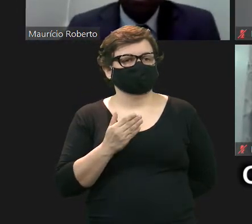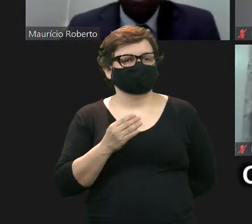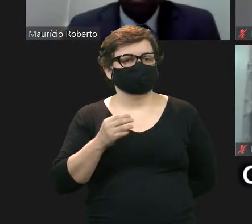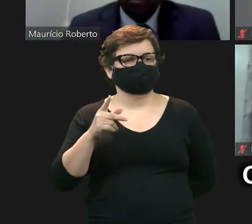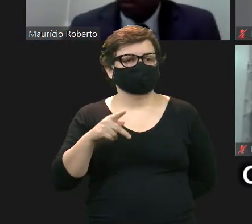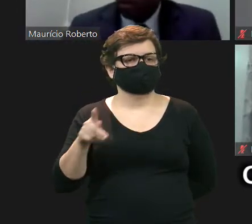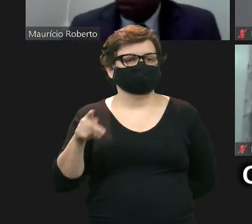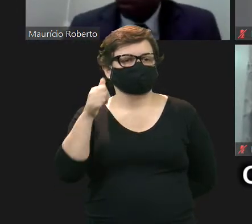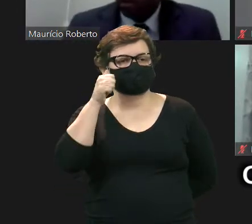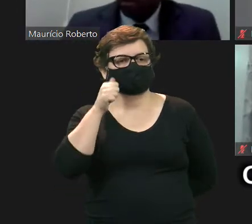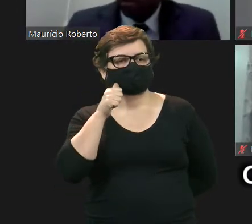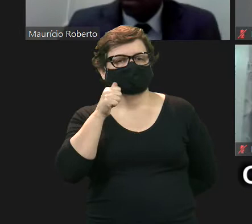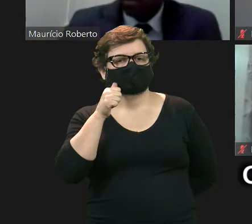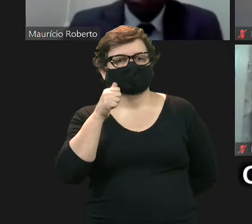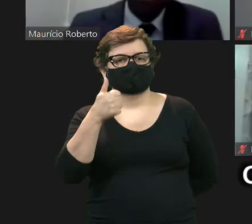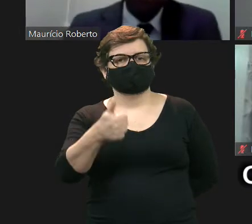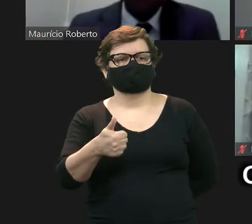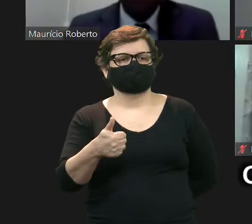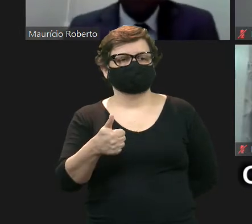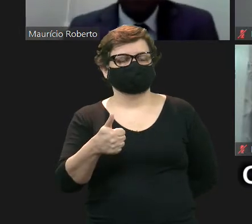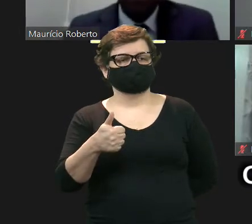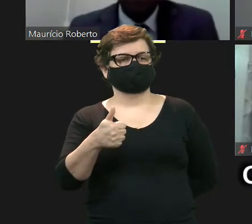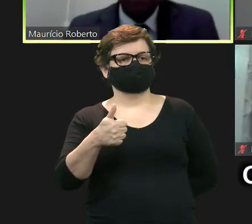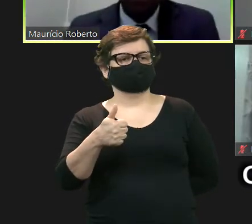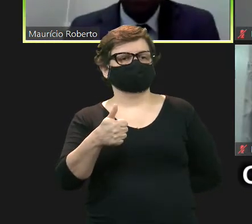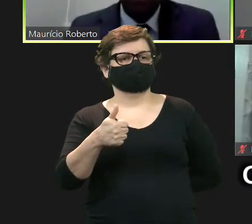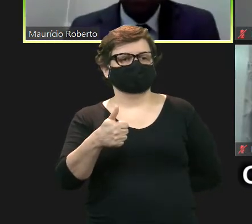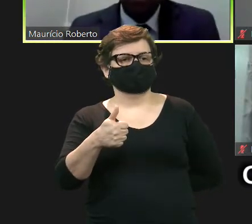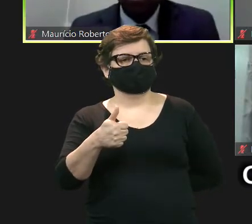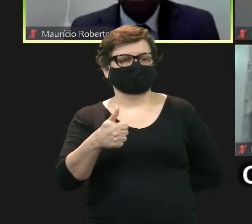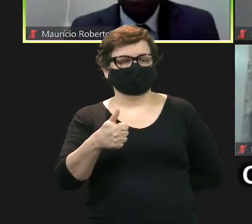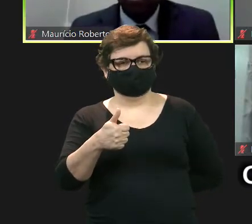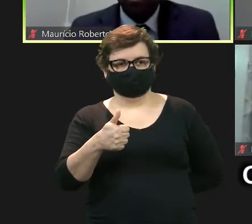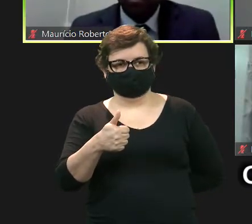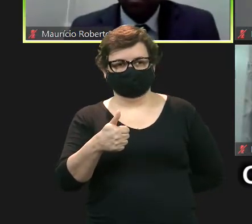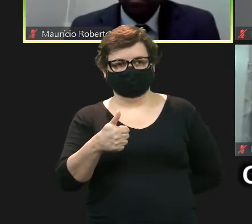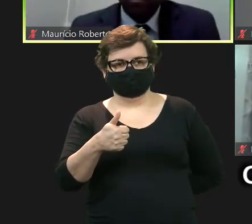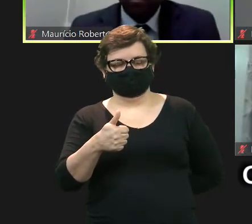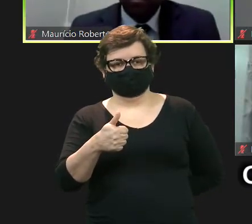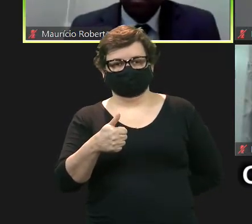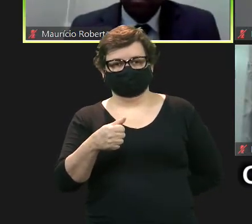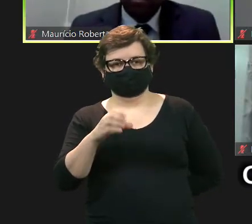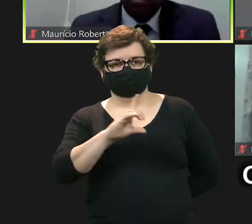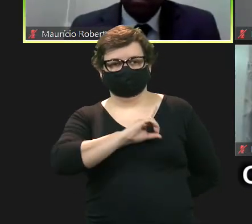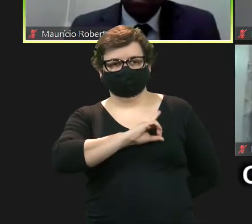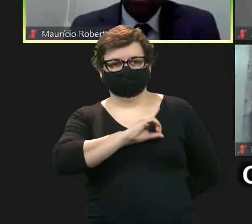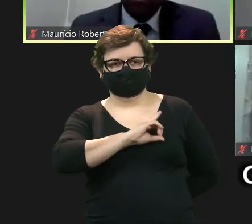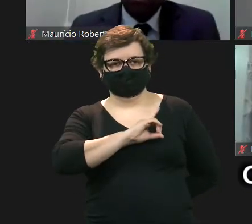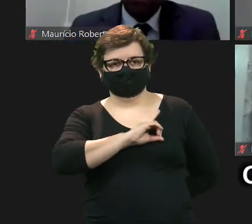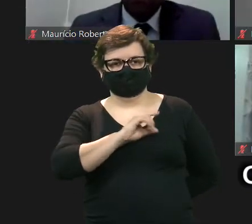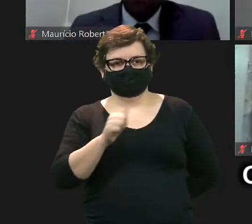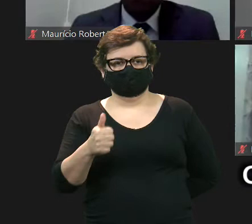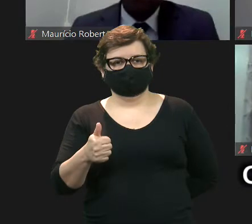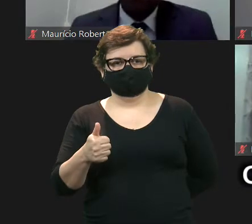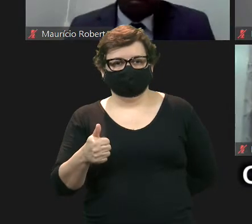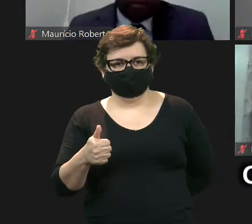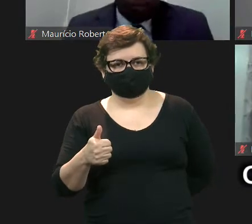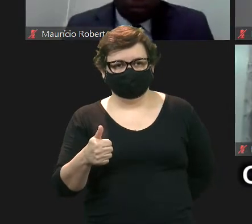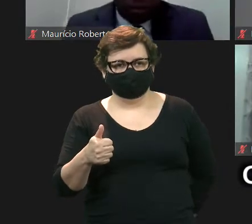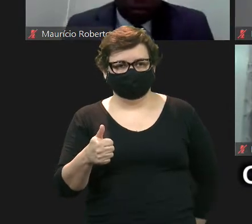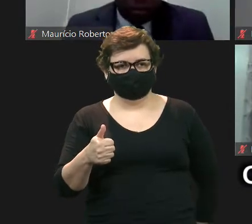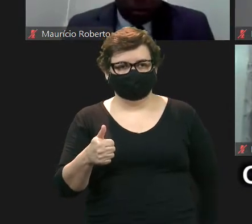Vereadora professora Daniela. Sim. Vereador Wilson Damasceno. Sim.